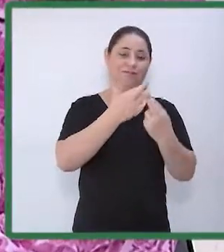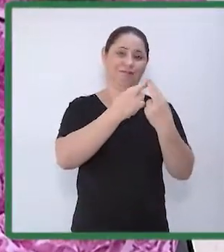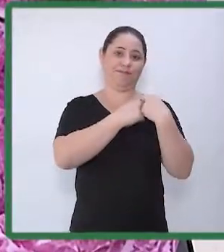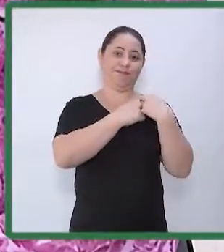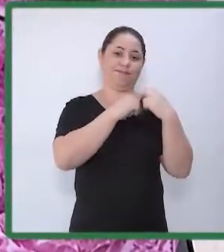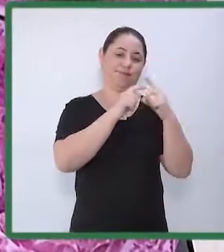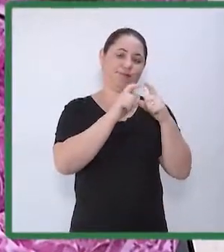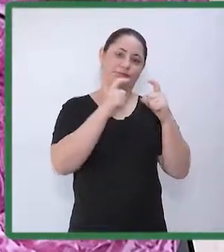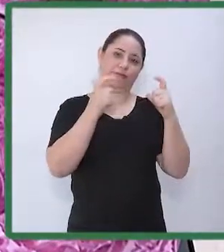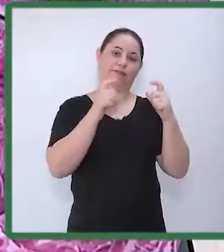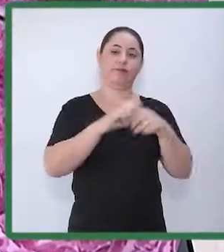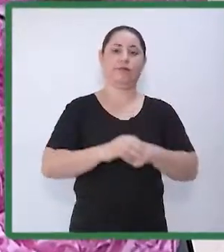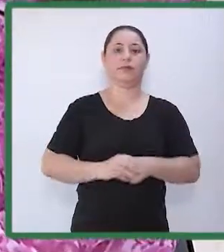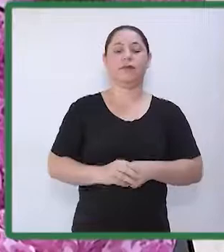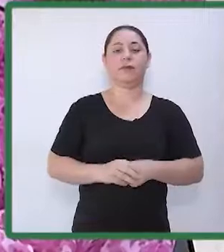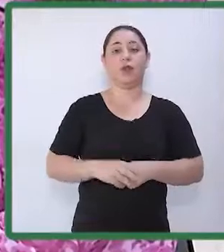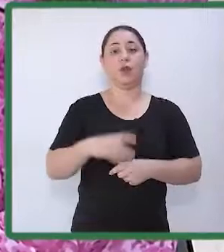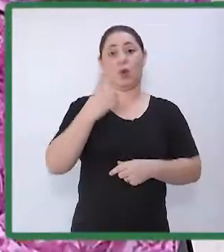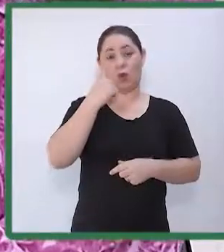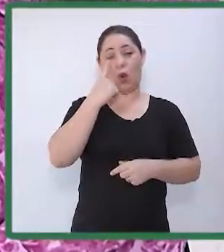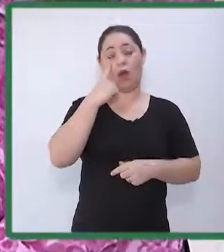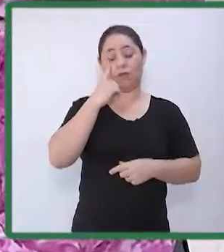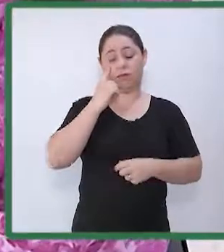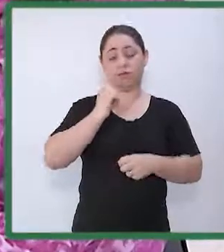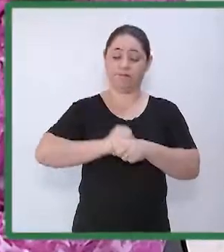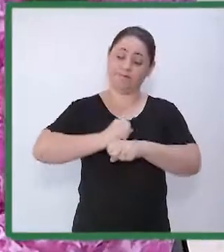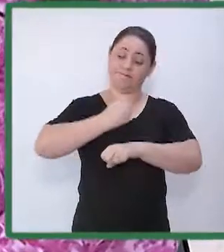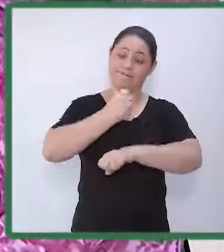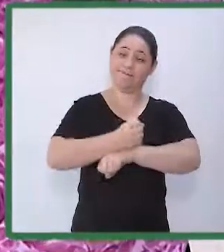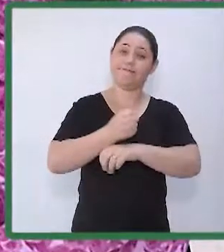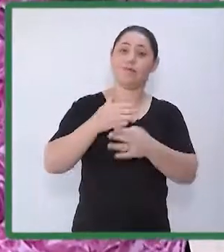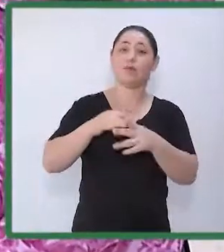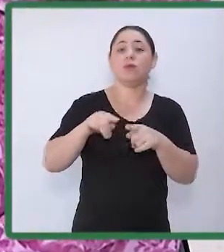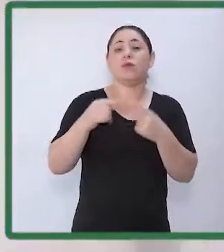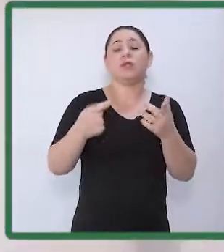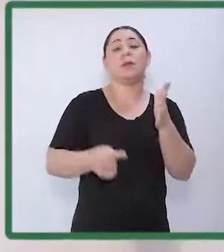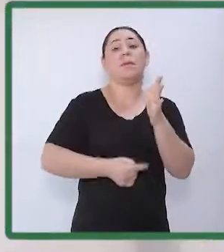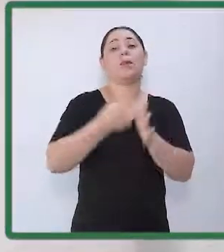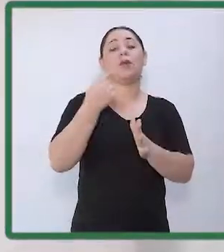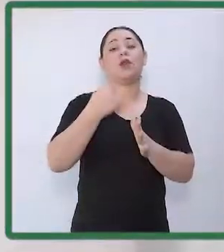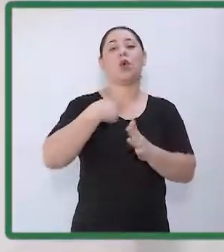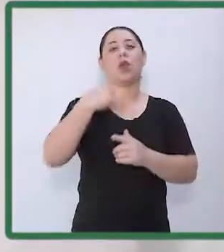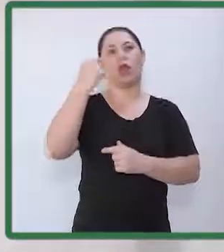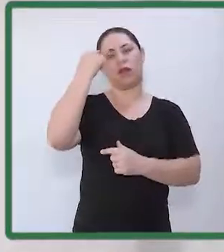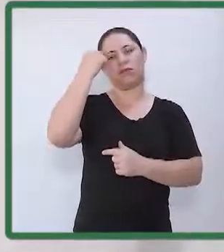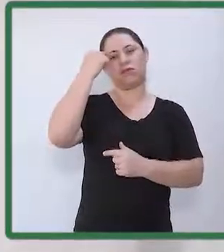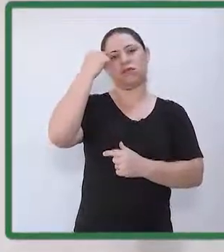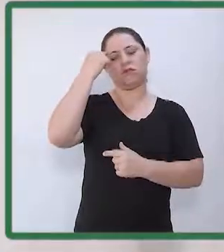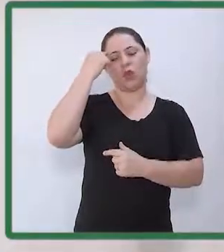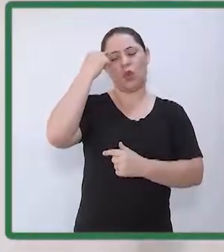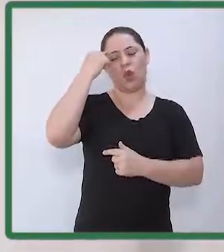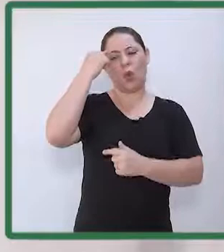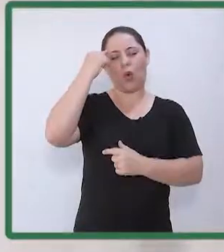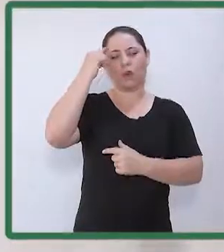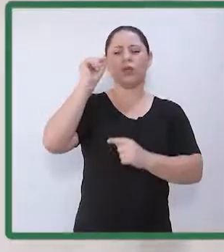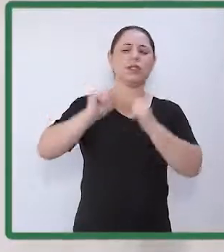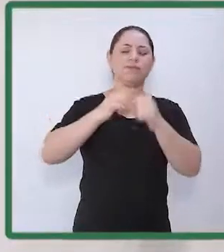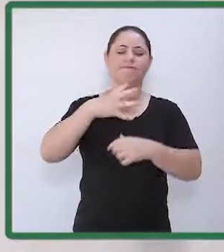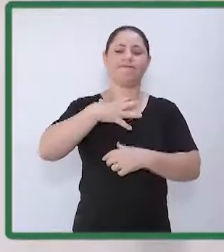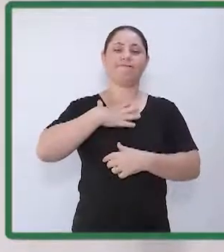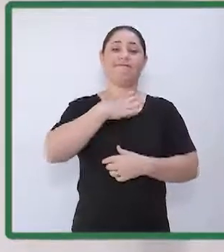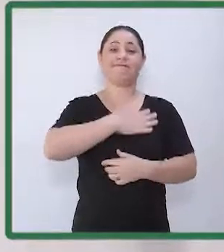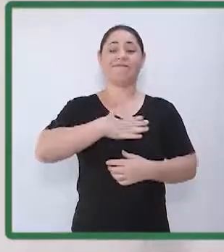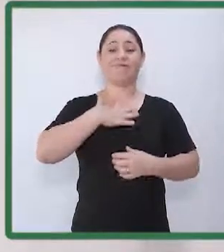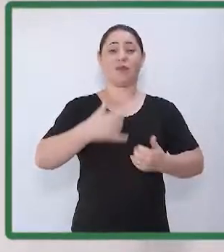essa responsabilidade tão grande? Olha, é um grande desafio, né? Mas assim, primeiro que eu me sinto muito honrada, né, de estar